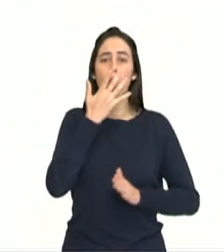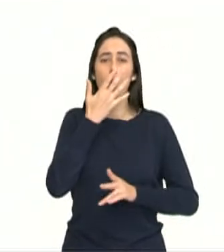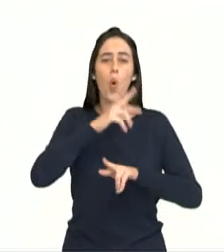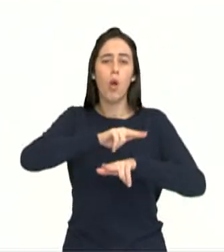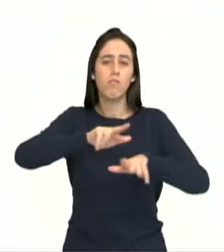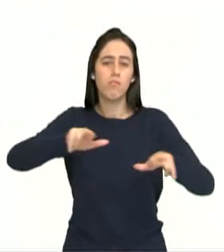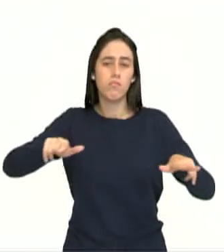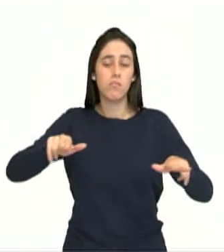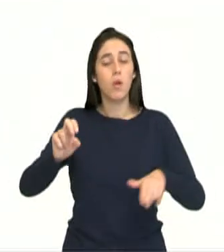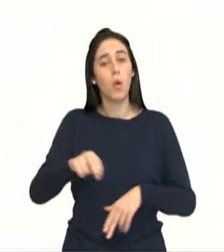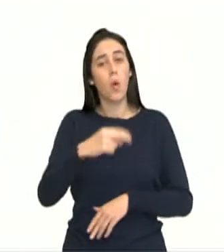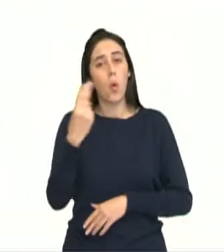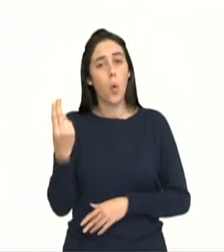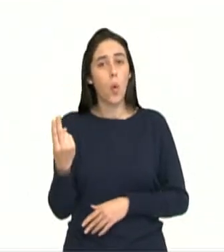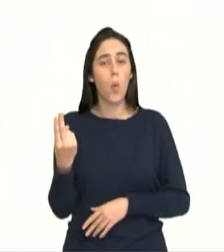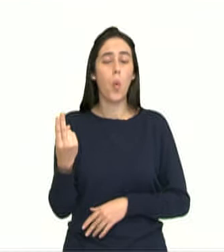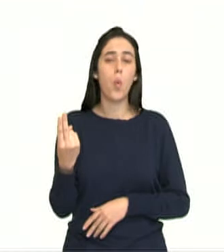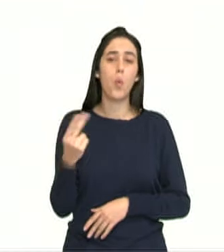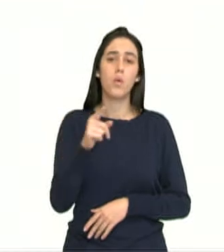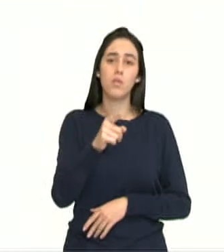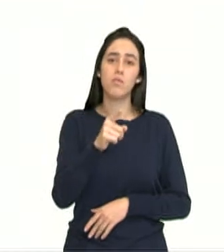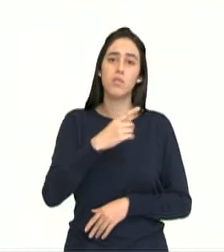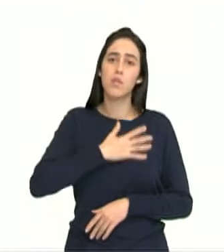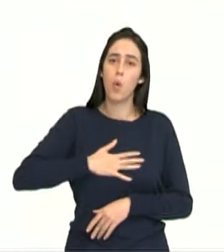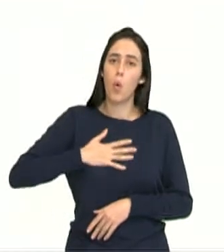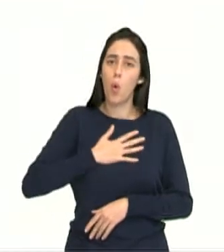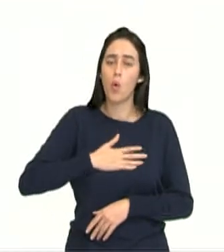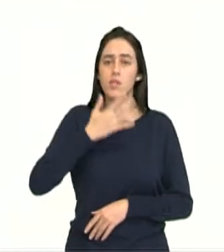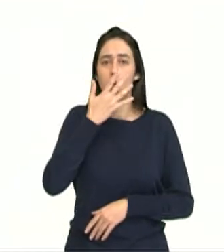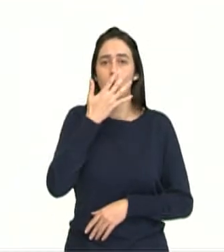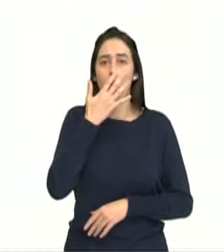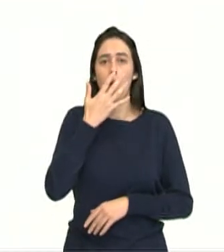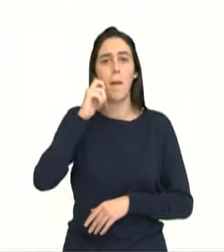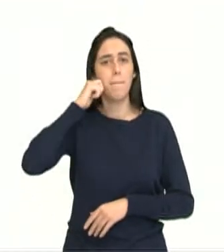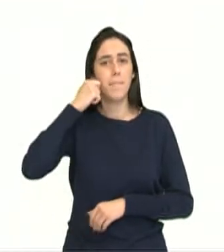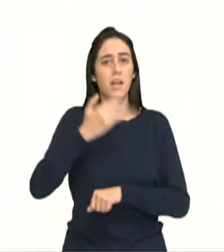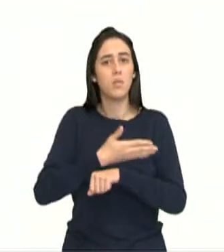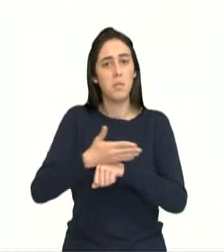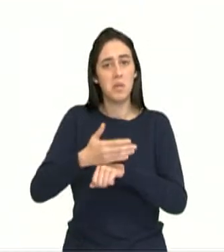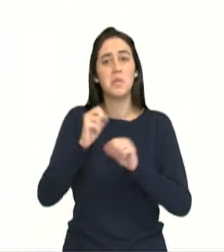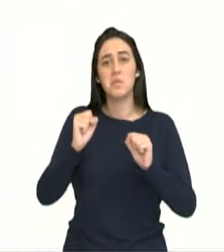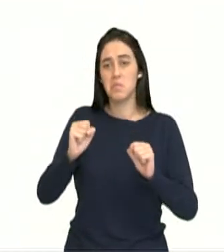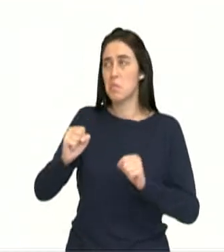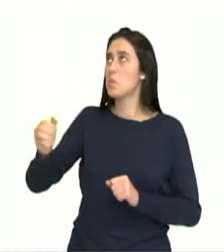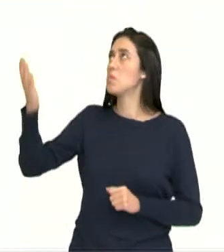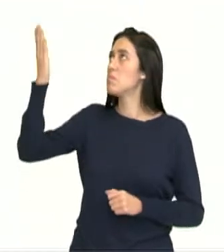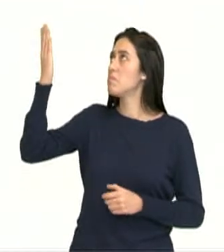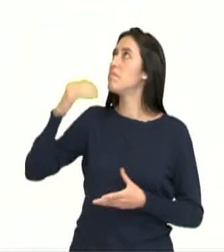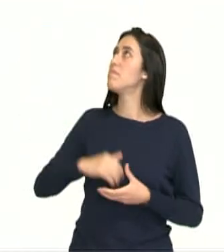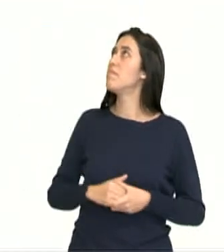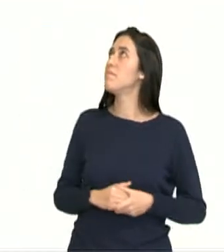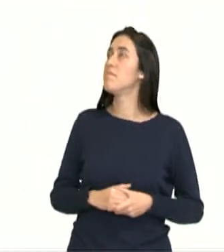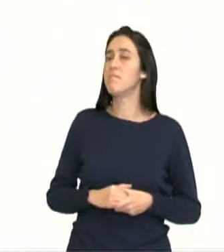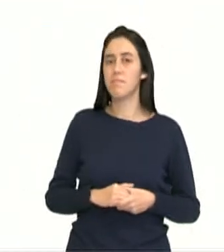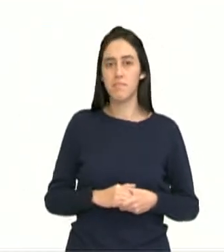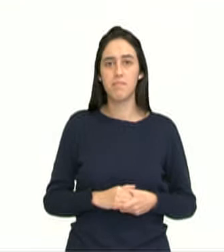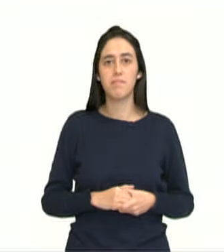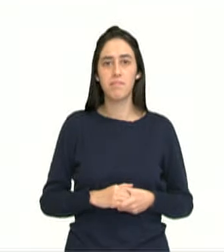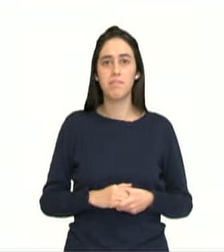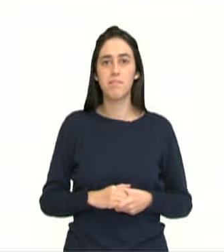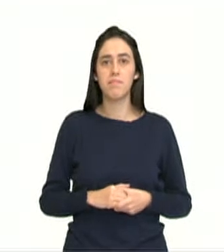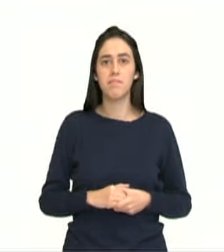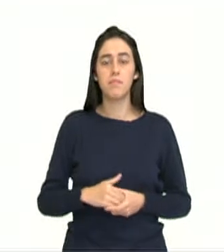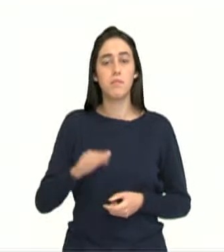o seu caso fosse preferir pinturas preta e branca, I prefer black and white paintings, né? Mas sempre utilizando